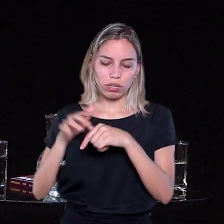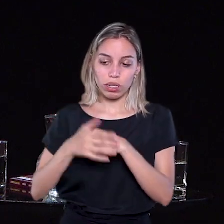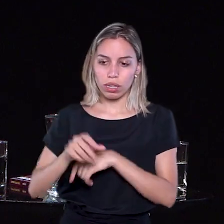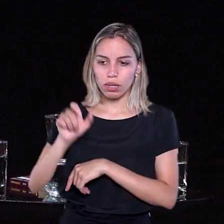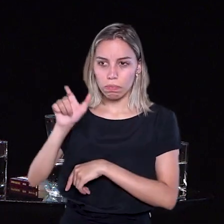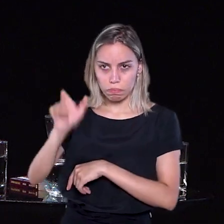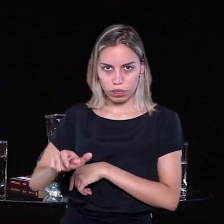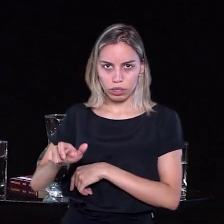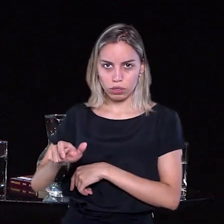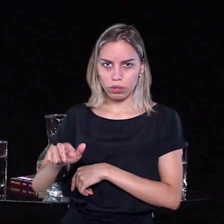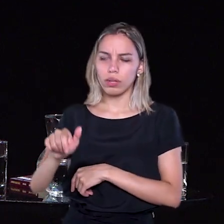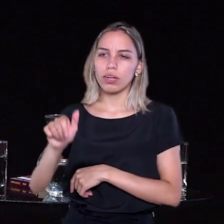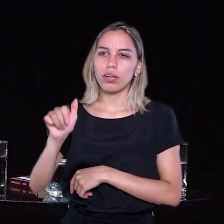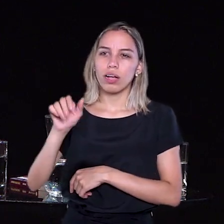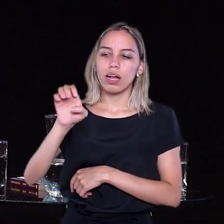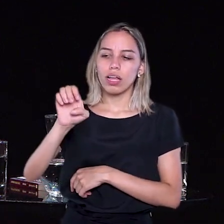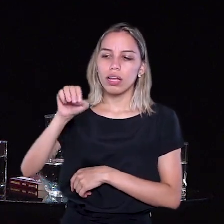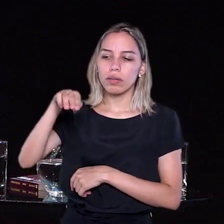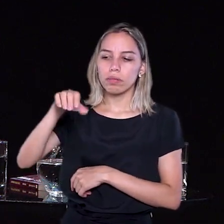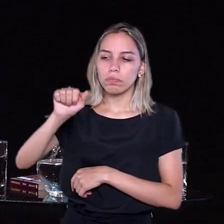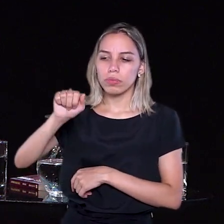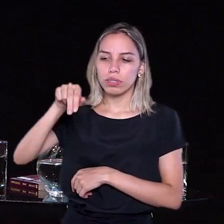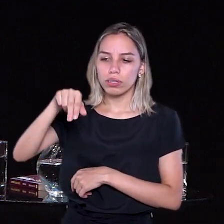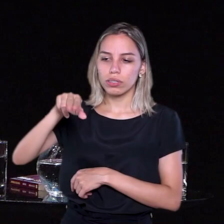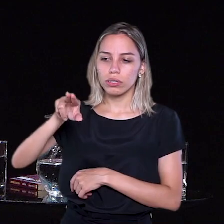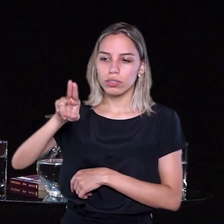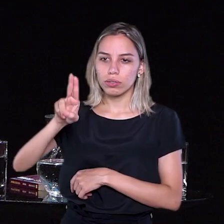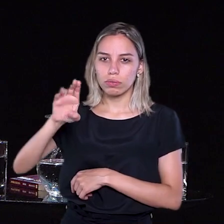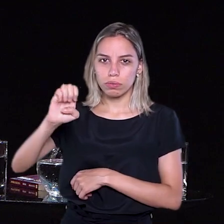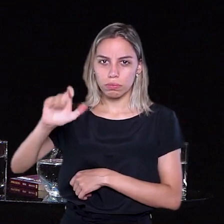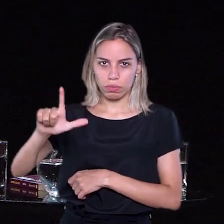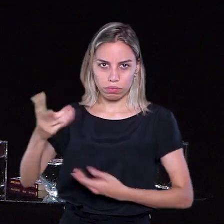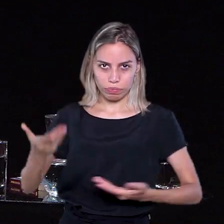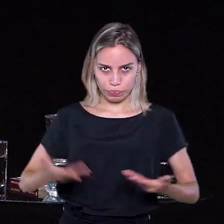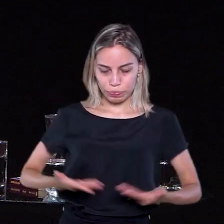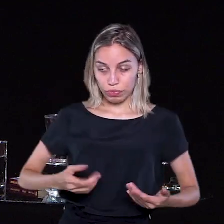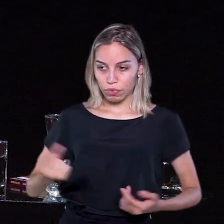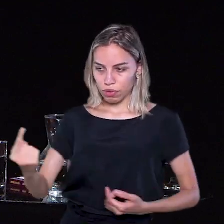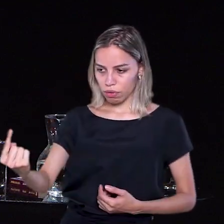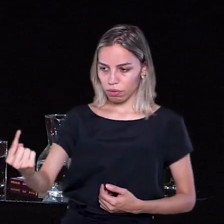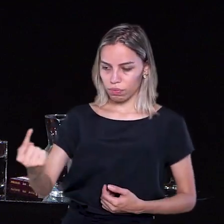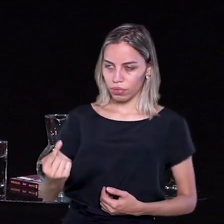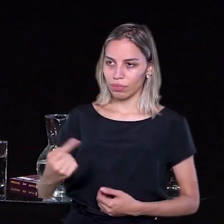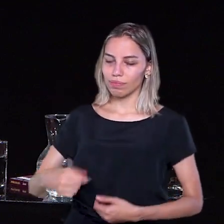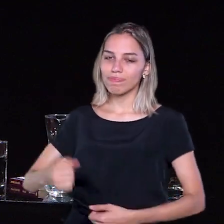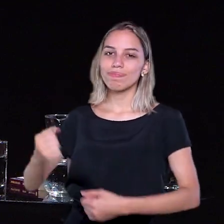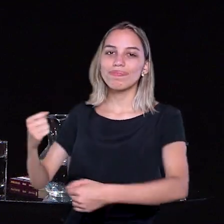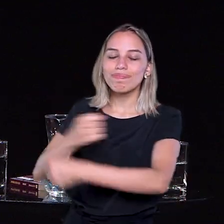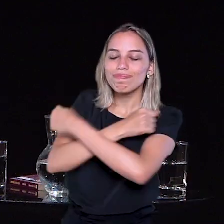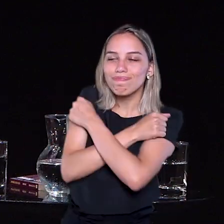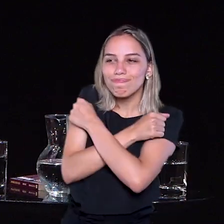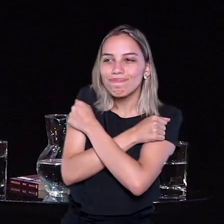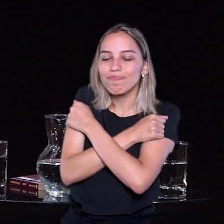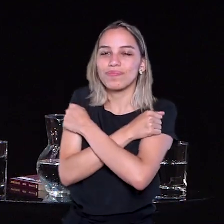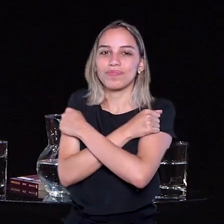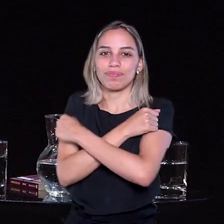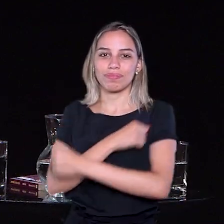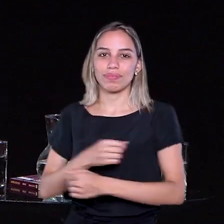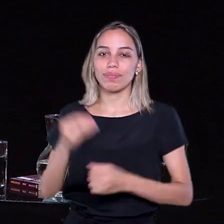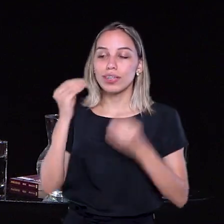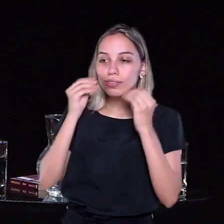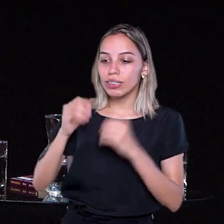E um dos garçons chama Seu Manuel. Eu chamo ele carinhosamente de Seu Manuel. E eu cheguei lá nesse dia, abracei ele, a gente sempre conversava, né?